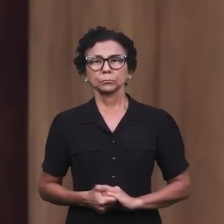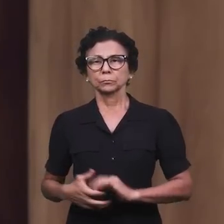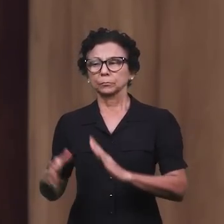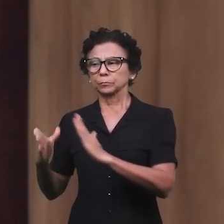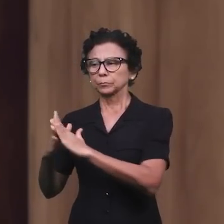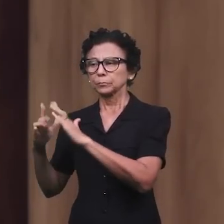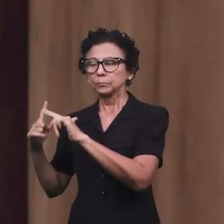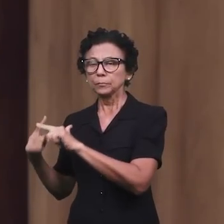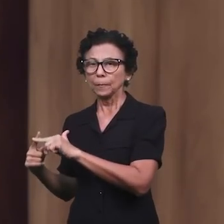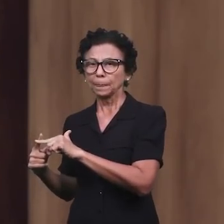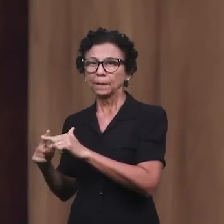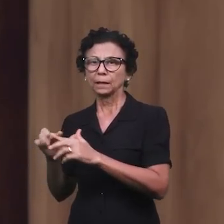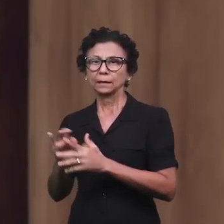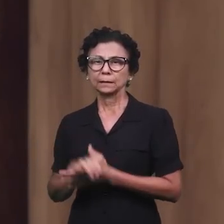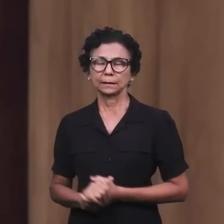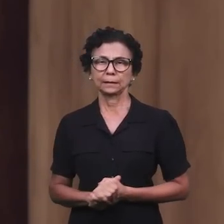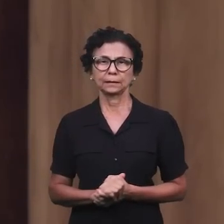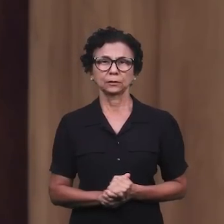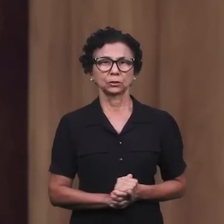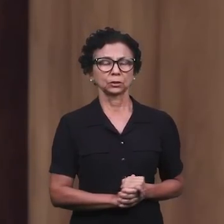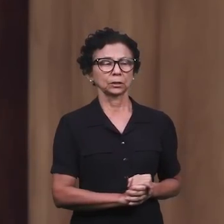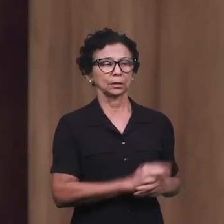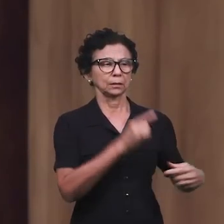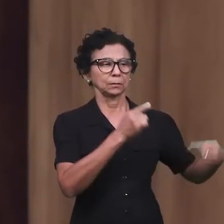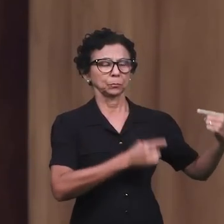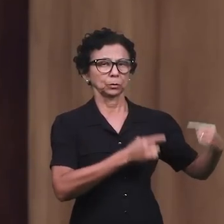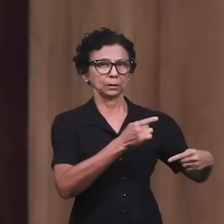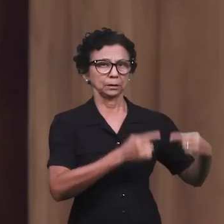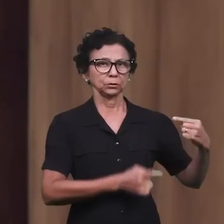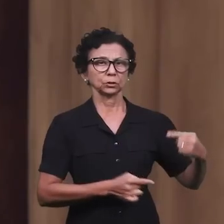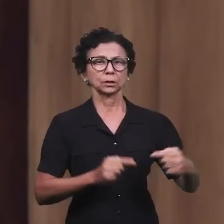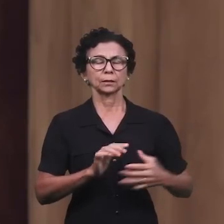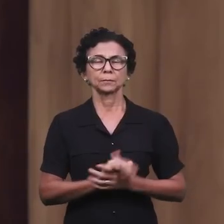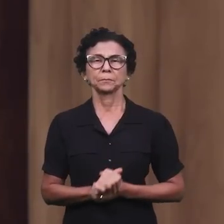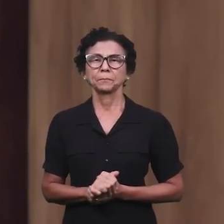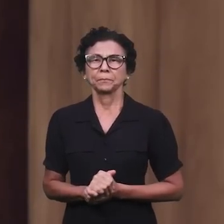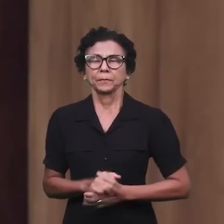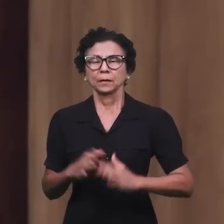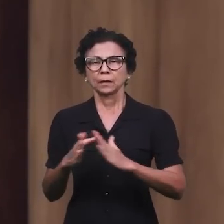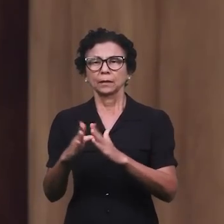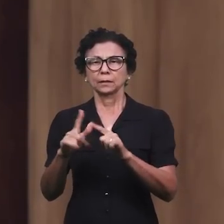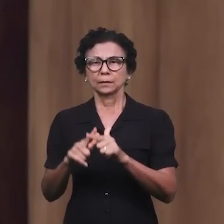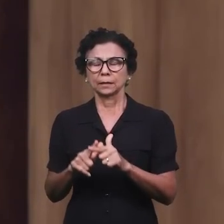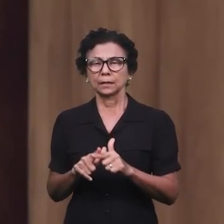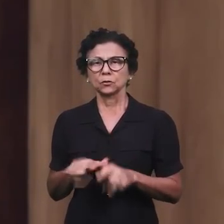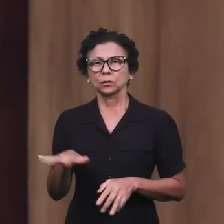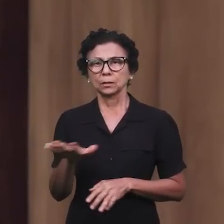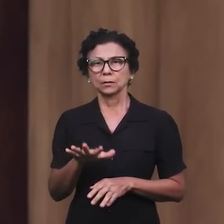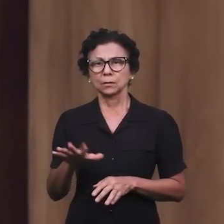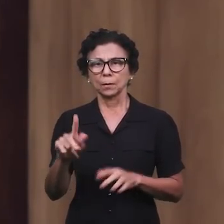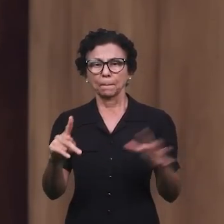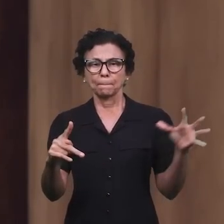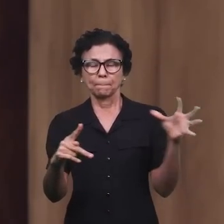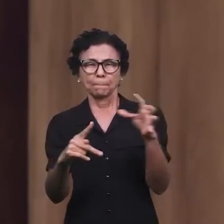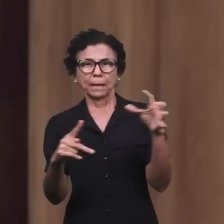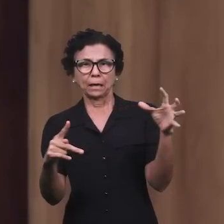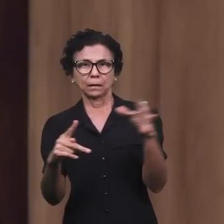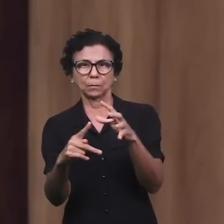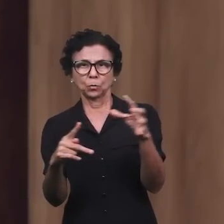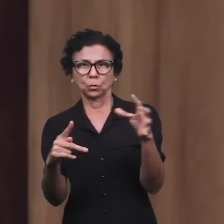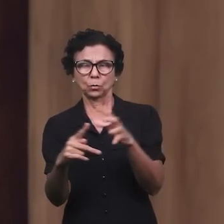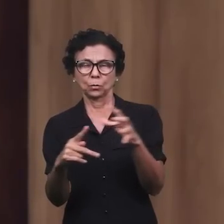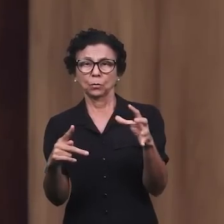de Constantino e Teodósio, a igreja de Pérgamo, como falamos, veio uma nova modalidade de oposição